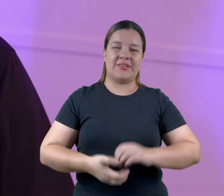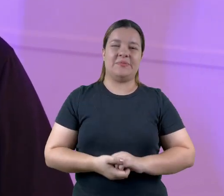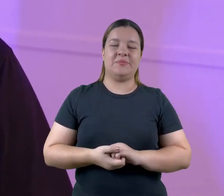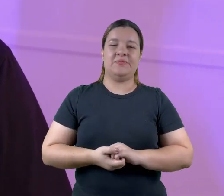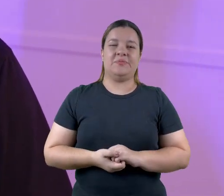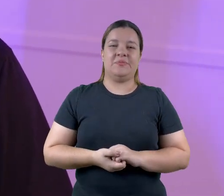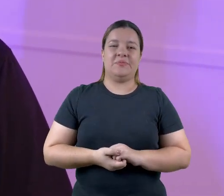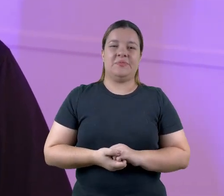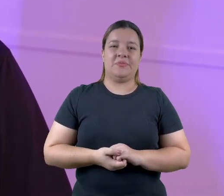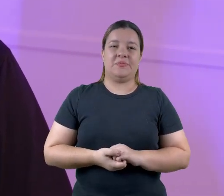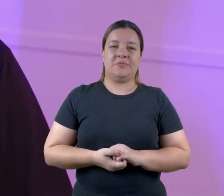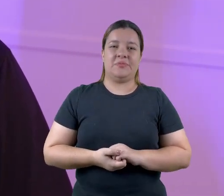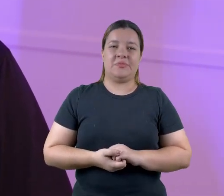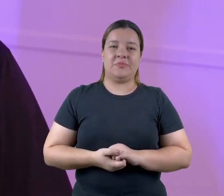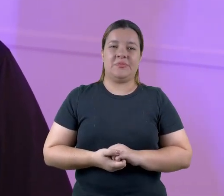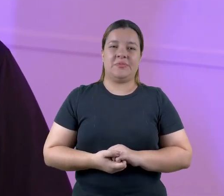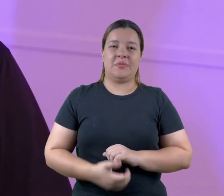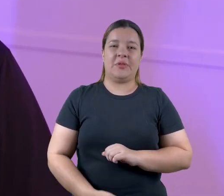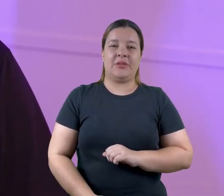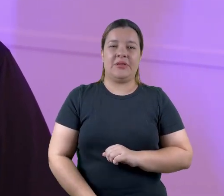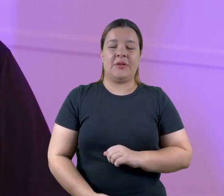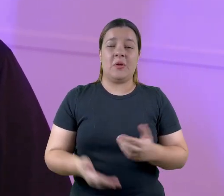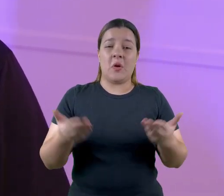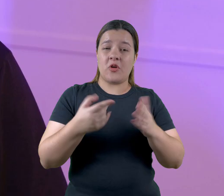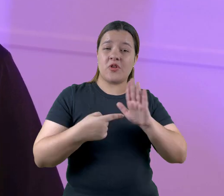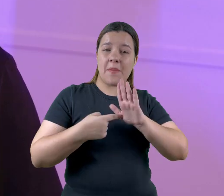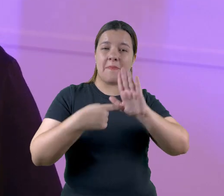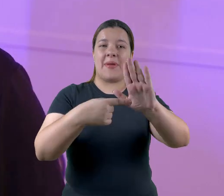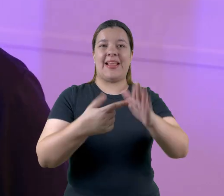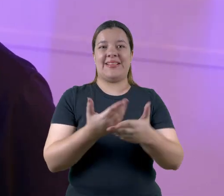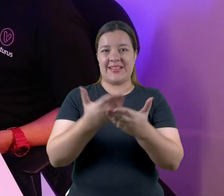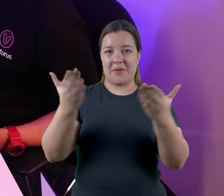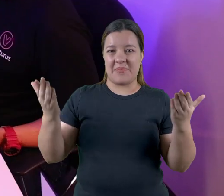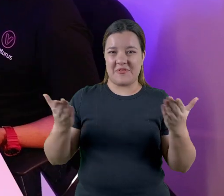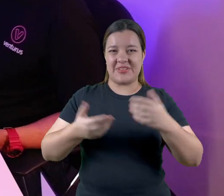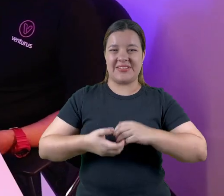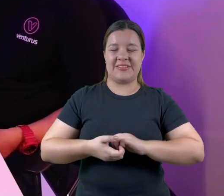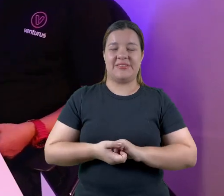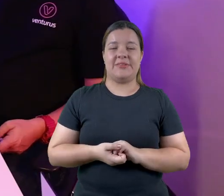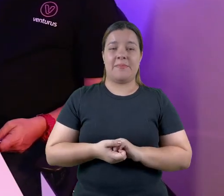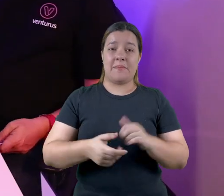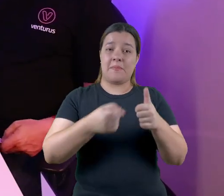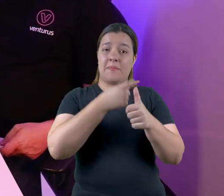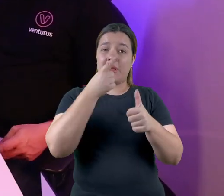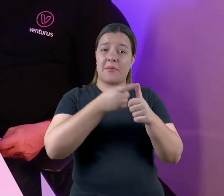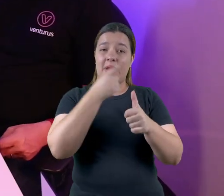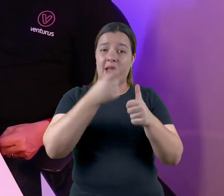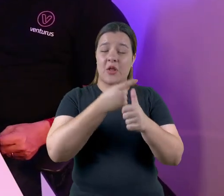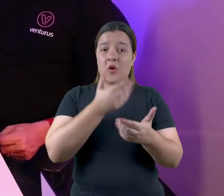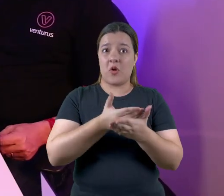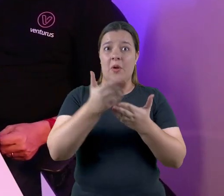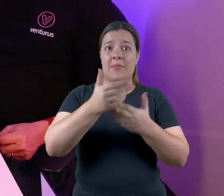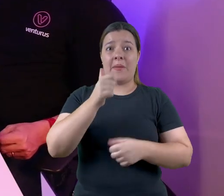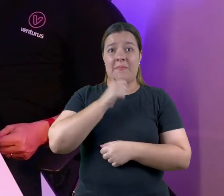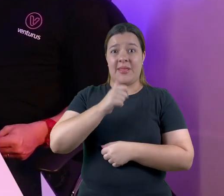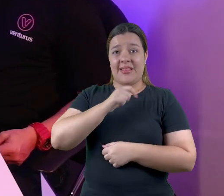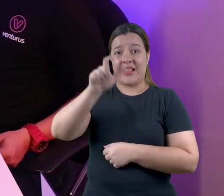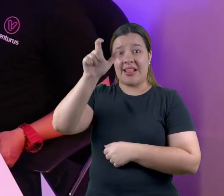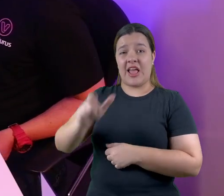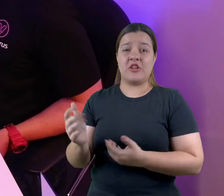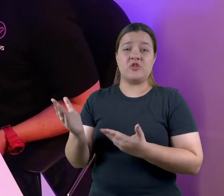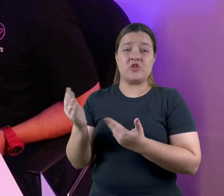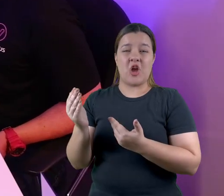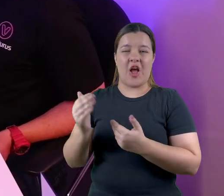bem hoje a gente vai apresentar hoje eu vou apresentar vocês tá vou começar primeiro com as mais